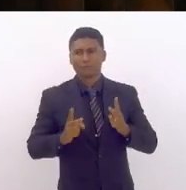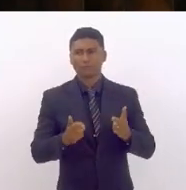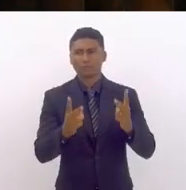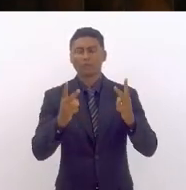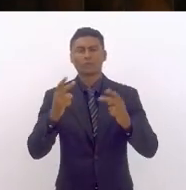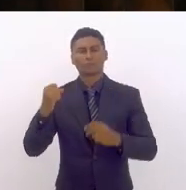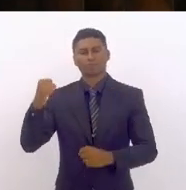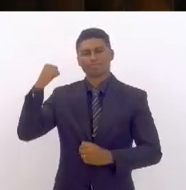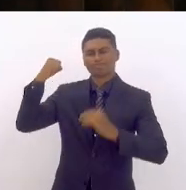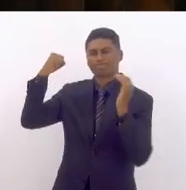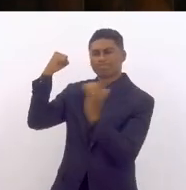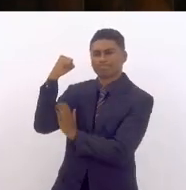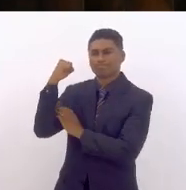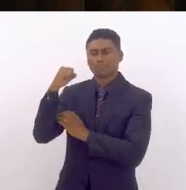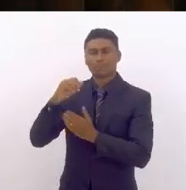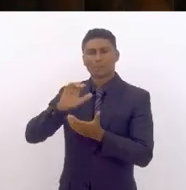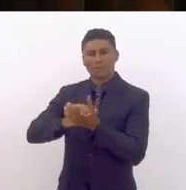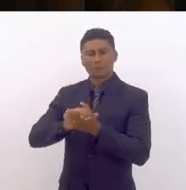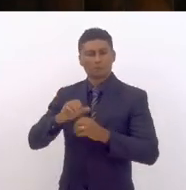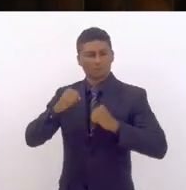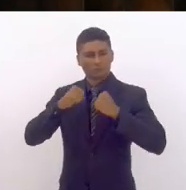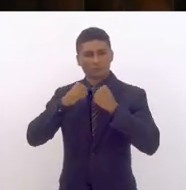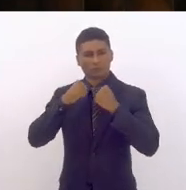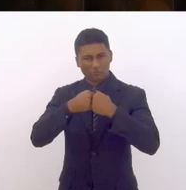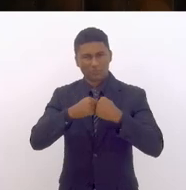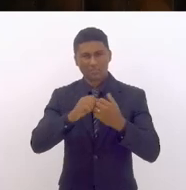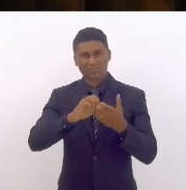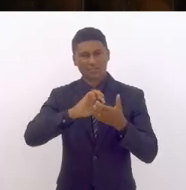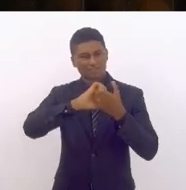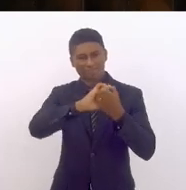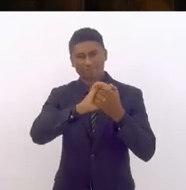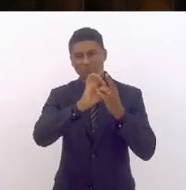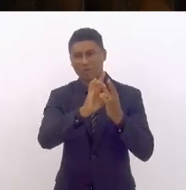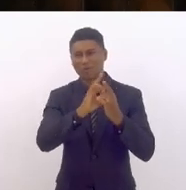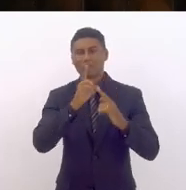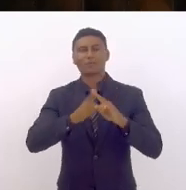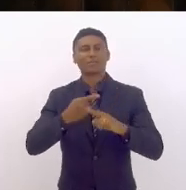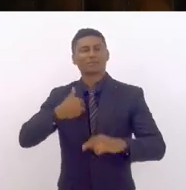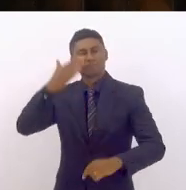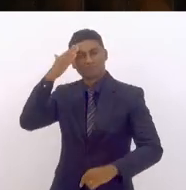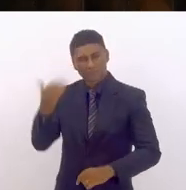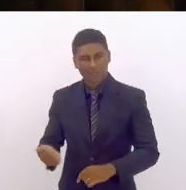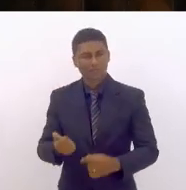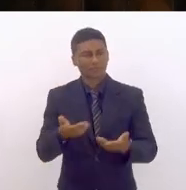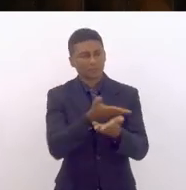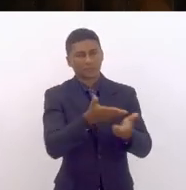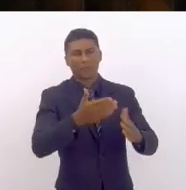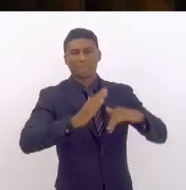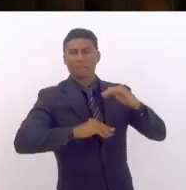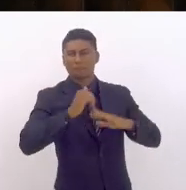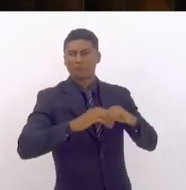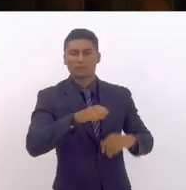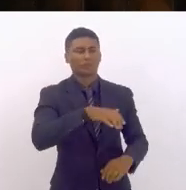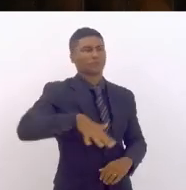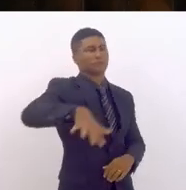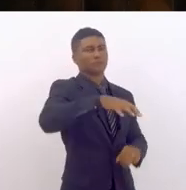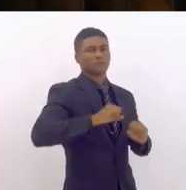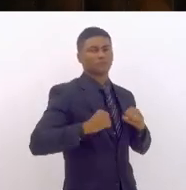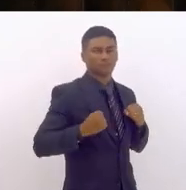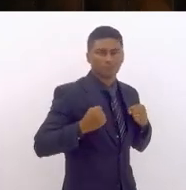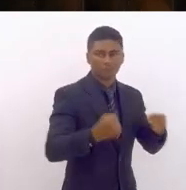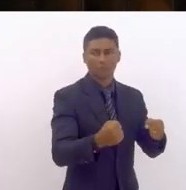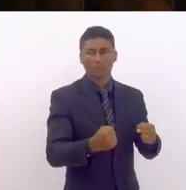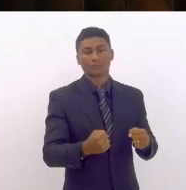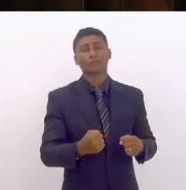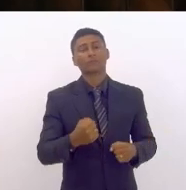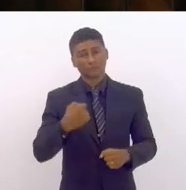Braço forte, mão amiga, porque eu sei e reconheço, de fato, o profissionalismo, o empenho de vocês.